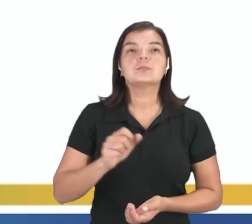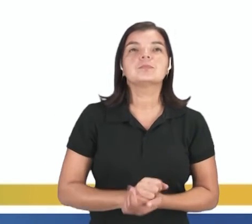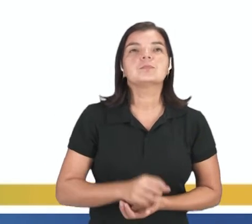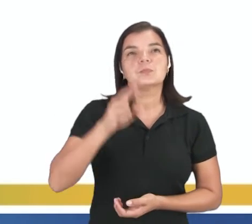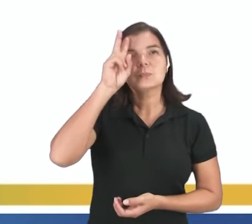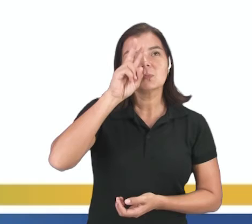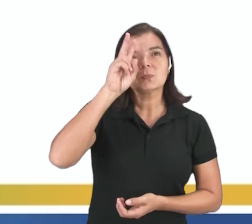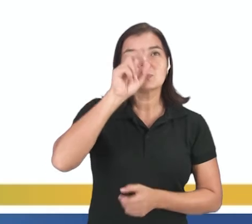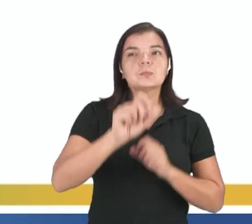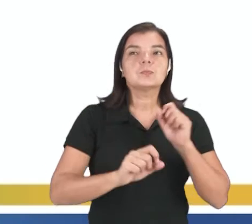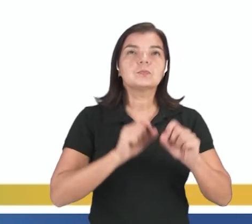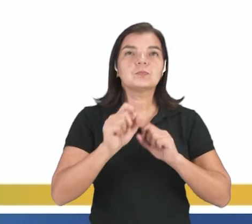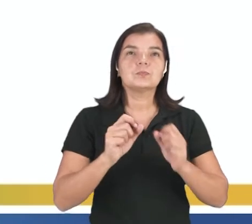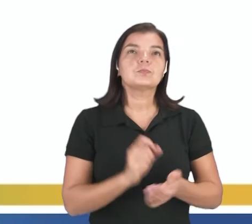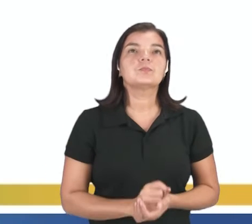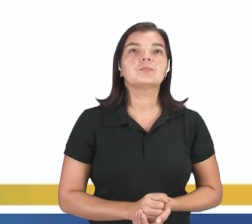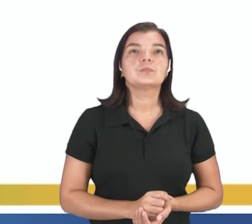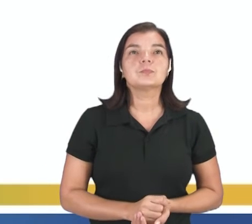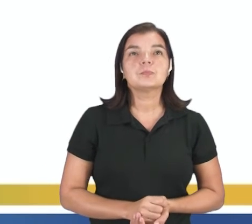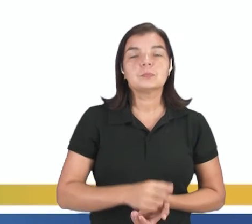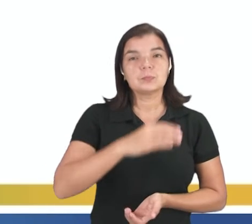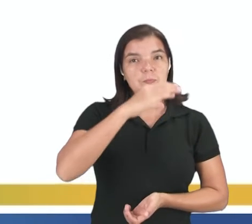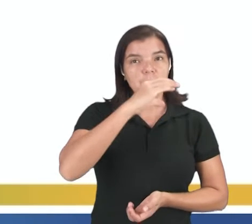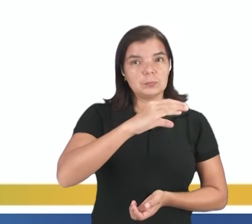Lembre que esse daqui, ó, é o meu C11,